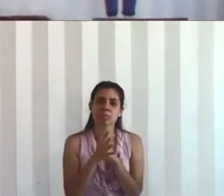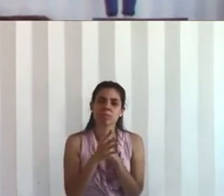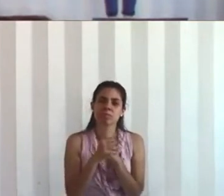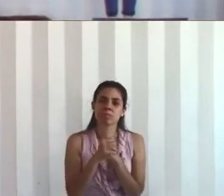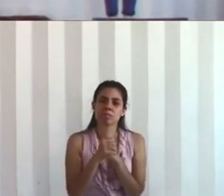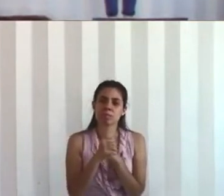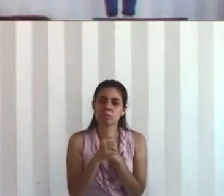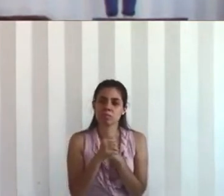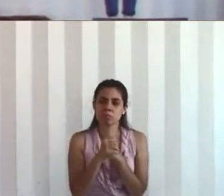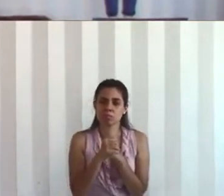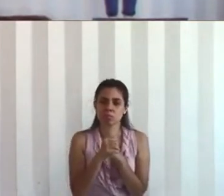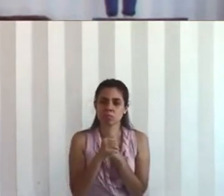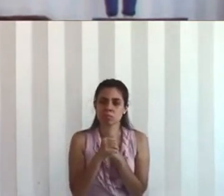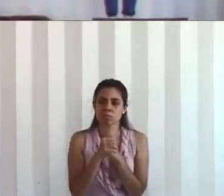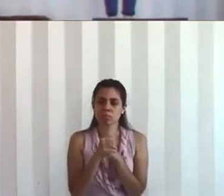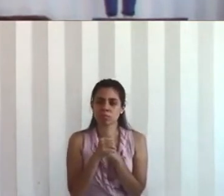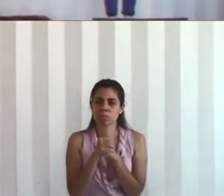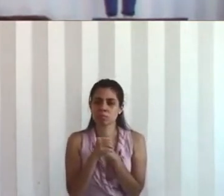Sempre,